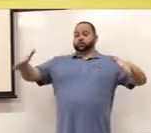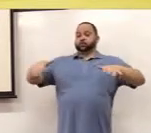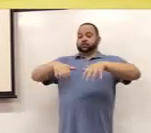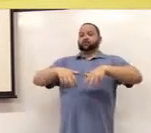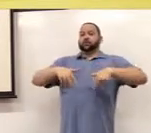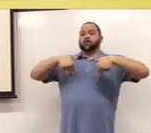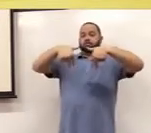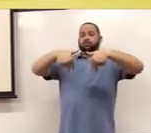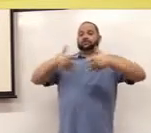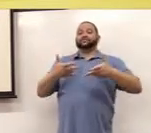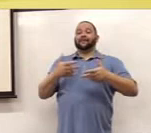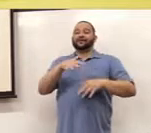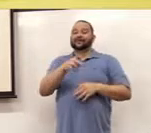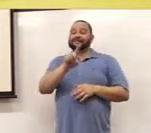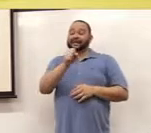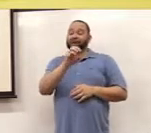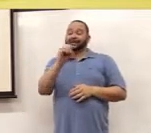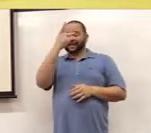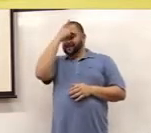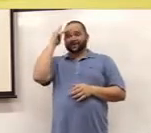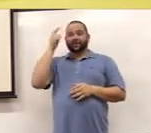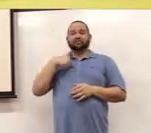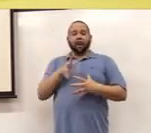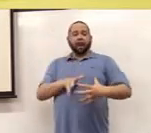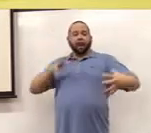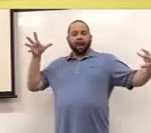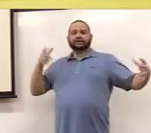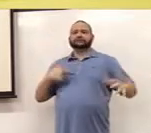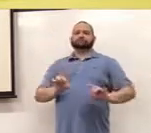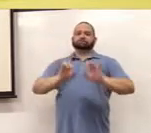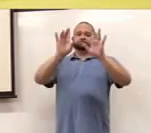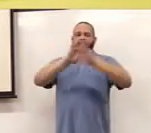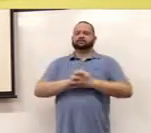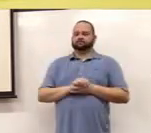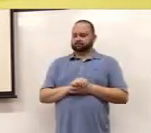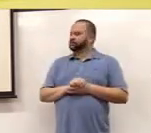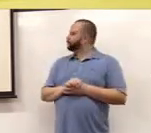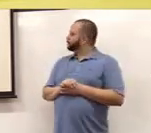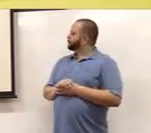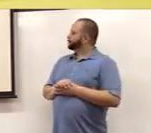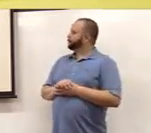palco. É um monumento. Uma coisa muito, muito, muito grandiosa acontecendo.